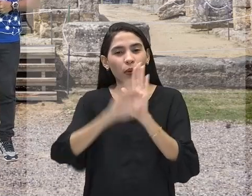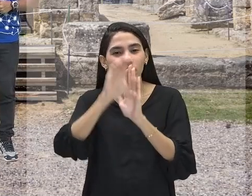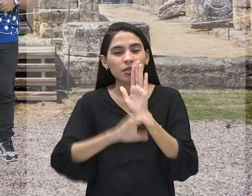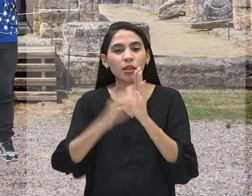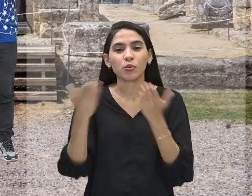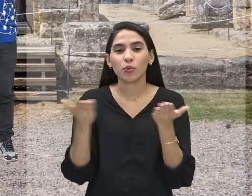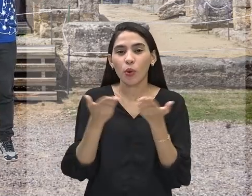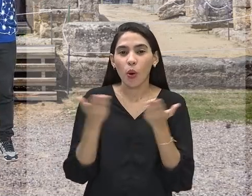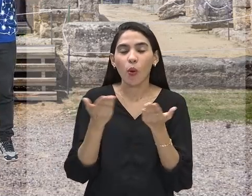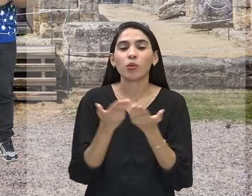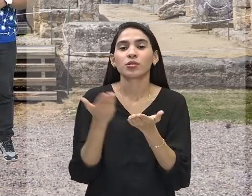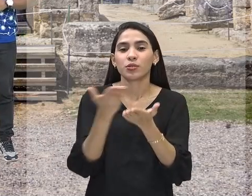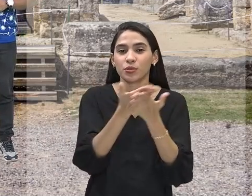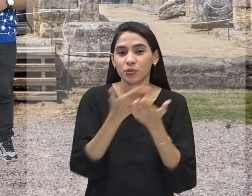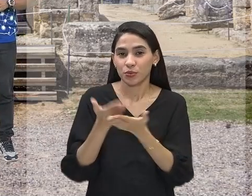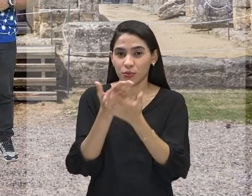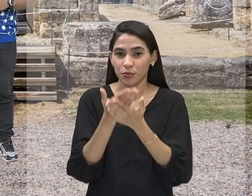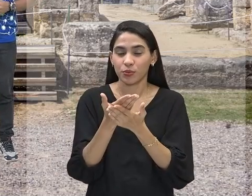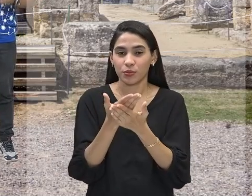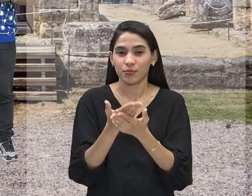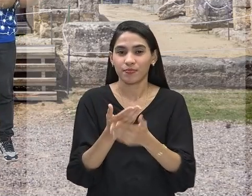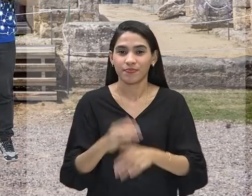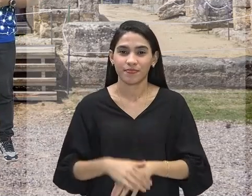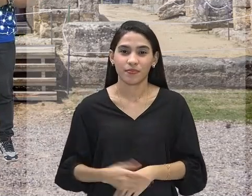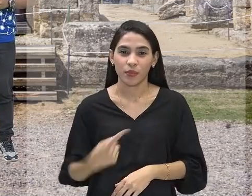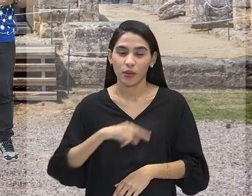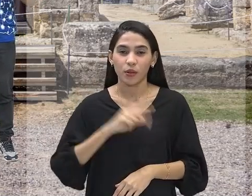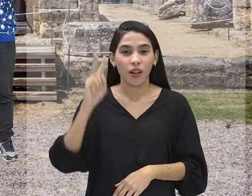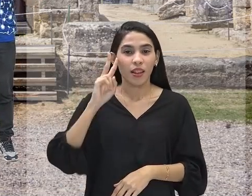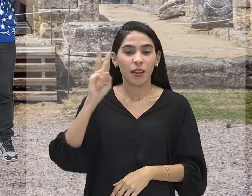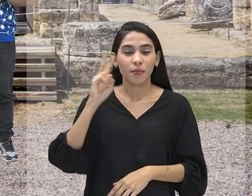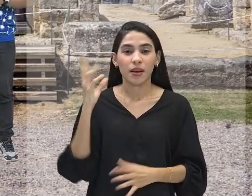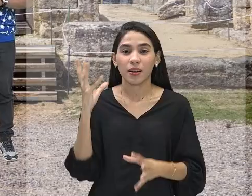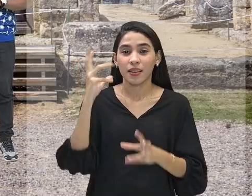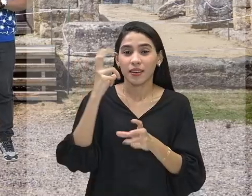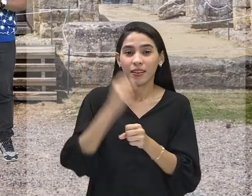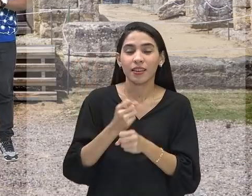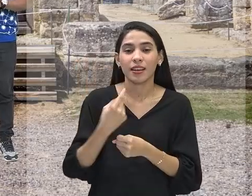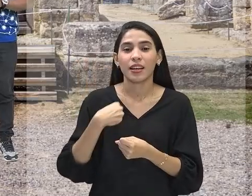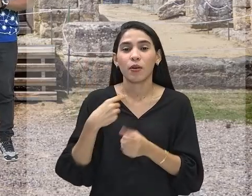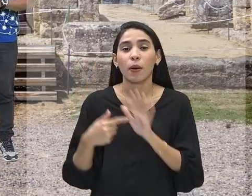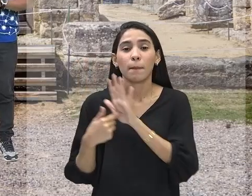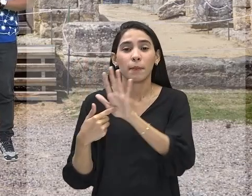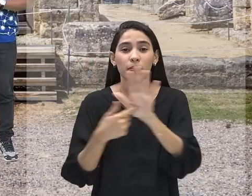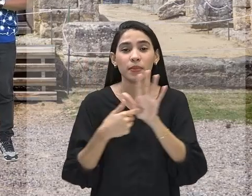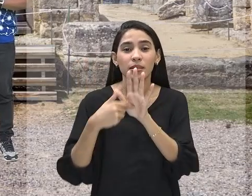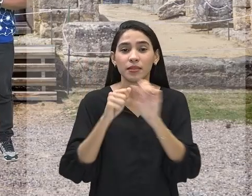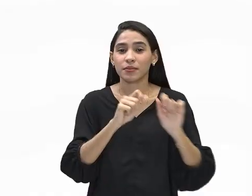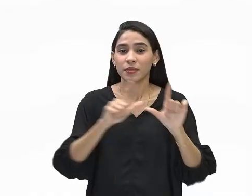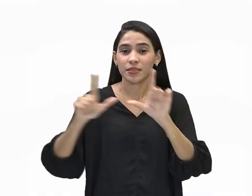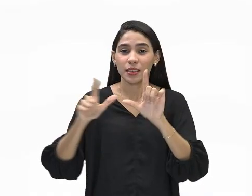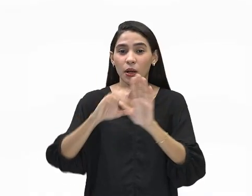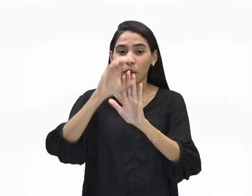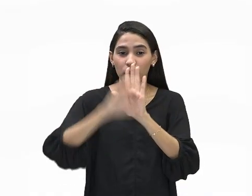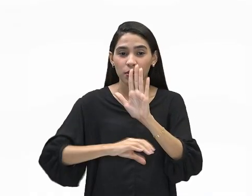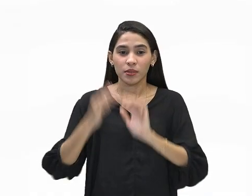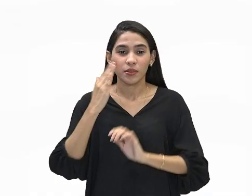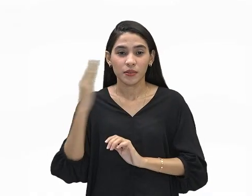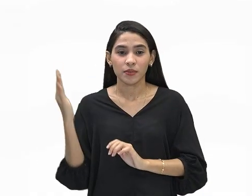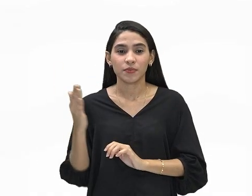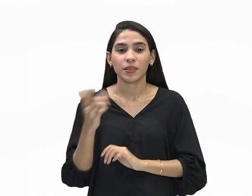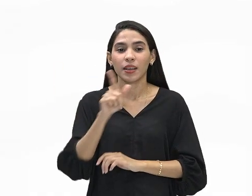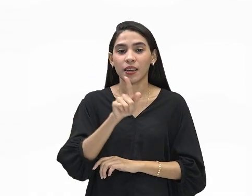objeto de estudo dessa aula, né? Que nós vamos relembrar aí. E aí eu já trago para vocês na cartela esse conceito, é o conceito